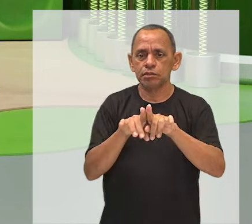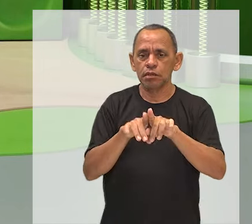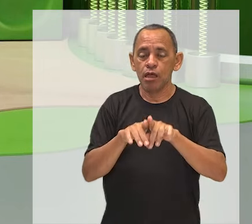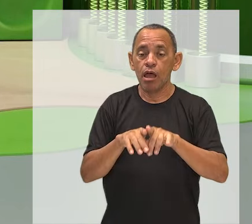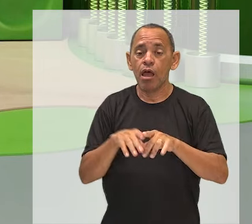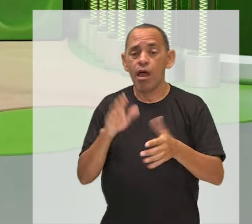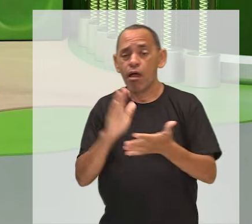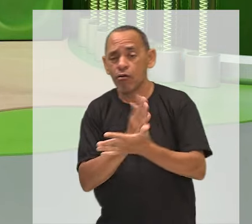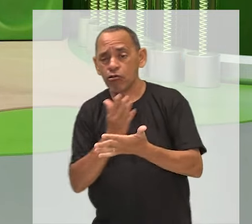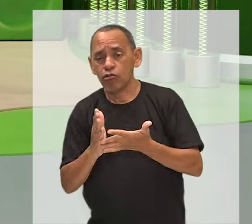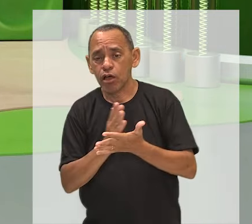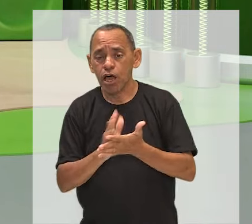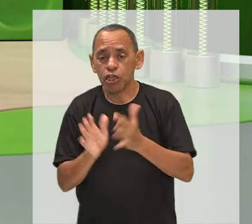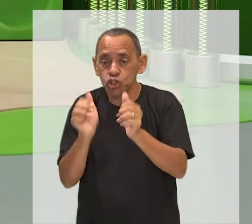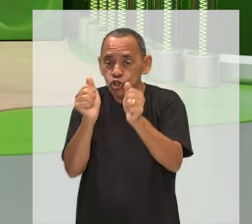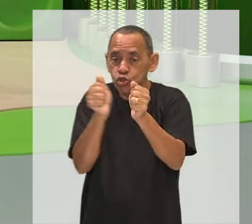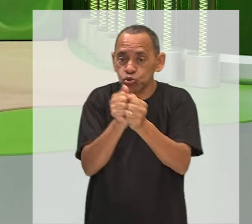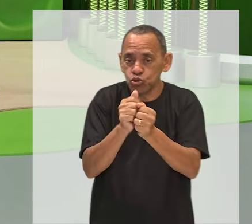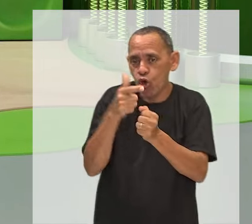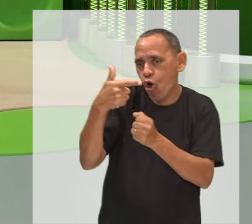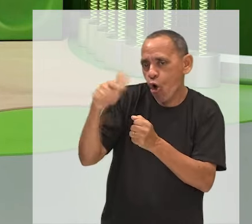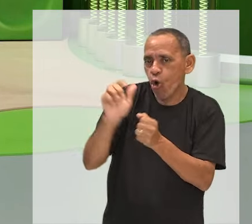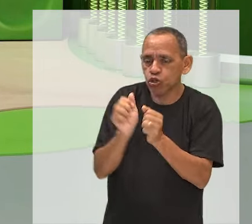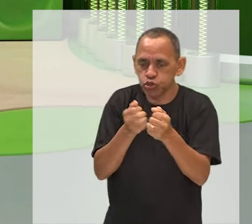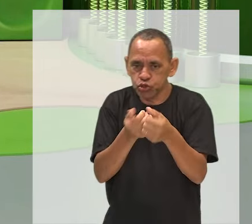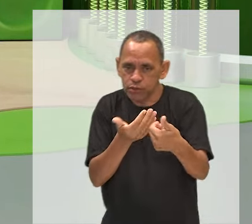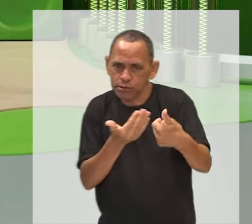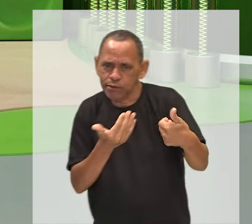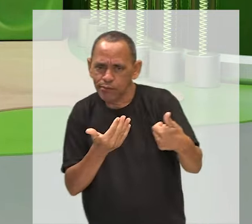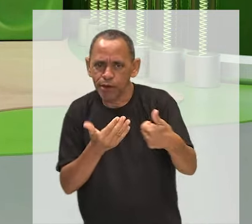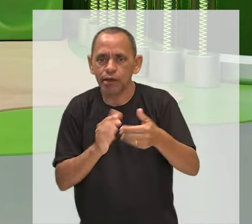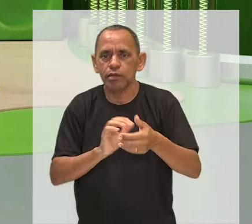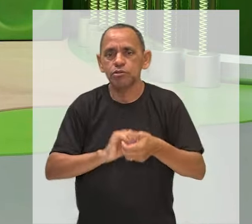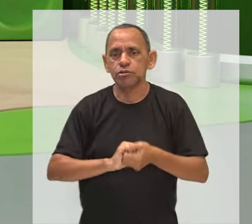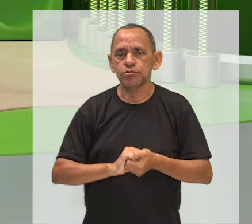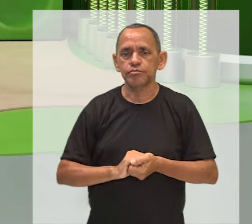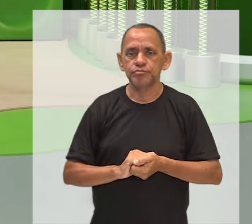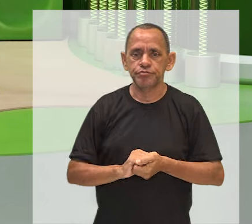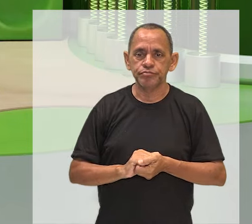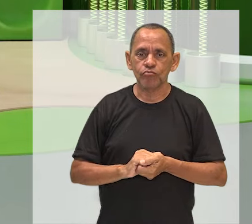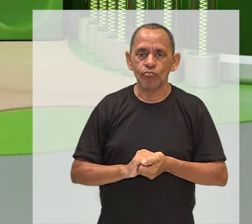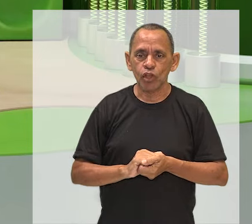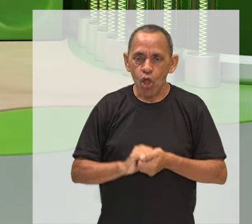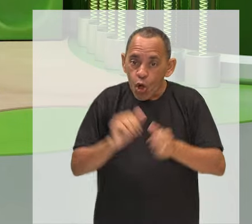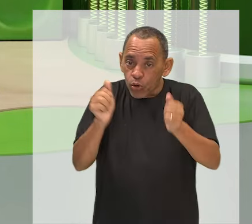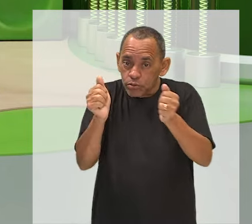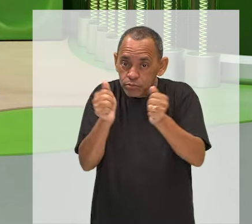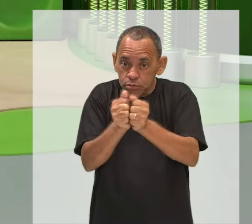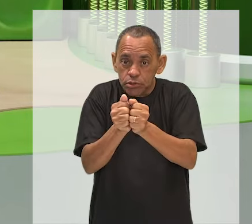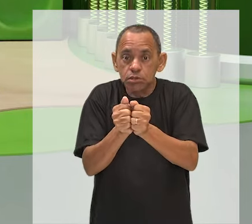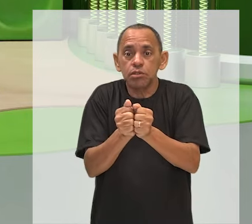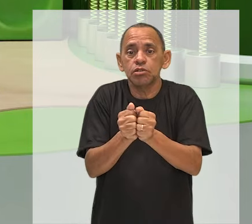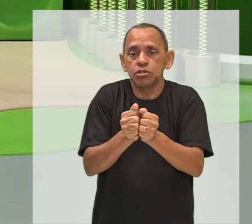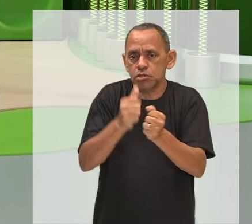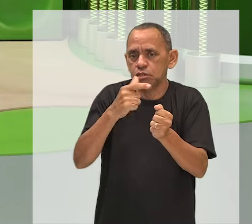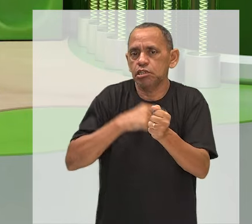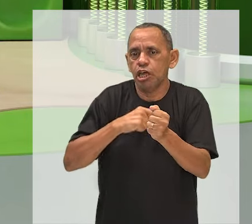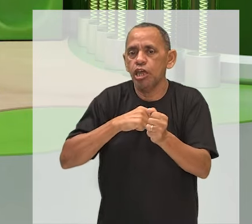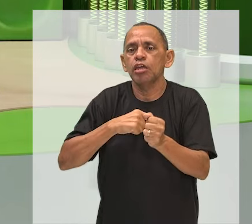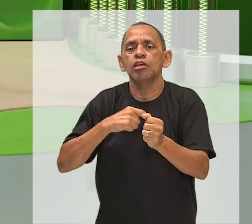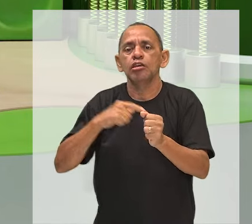em outras áreas, elas vão estar mais dispersas, mais distantes. Quando elas estão mais unidas,